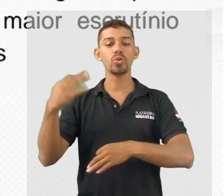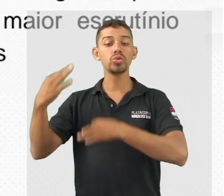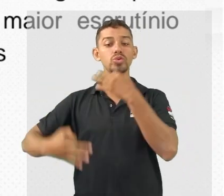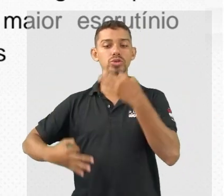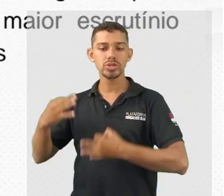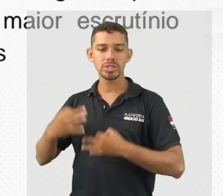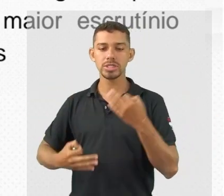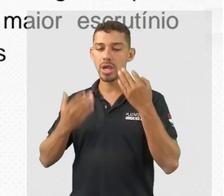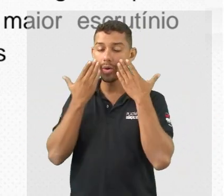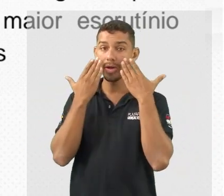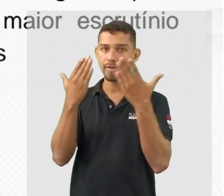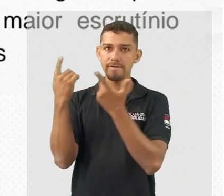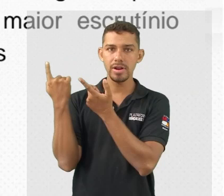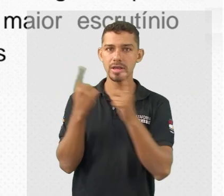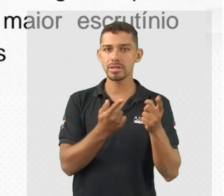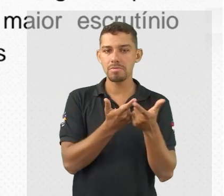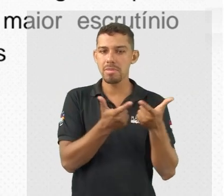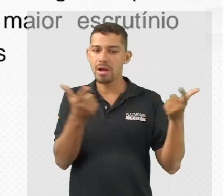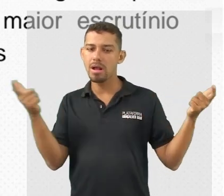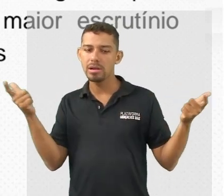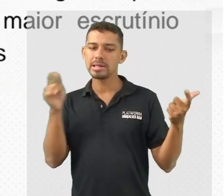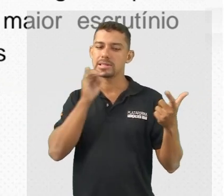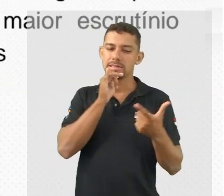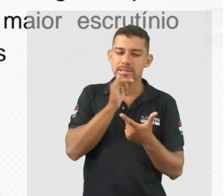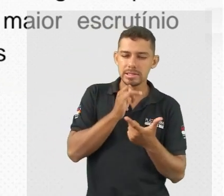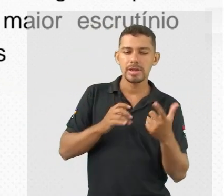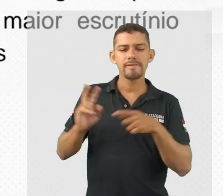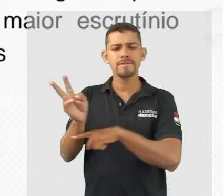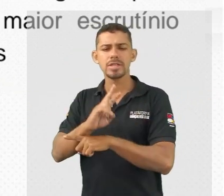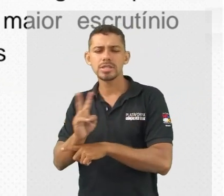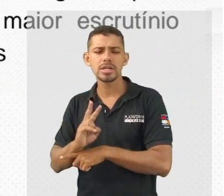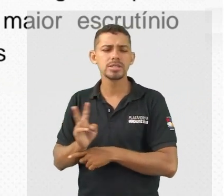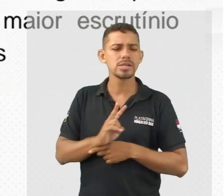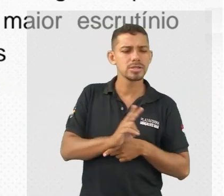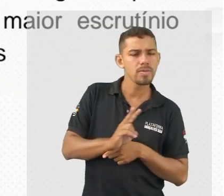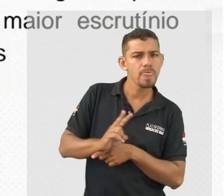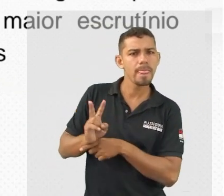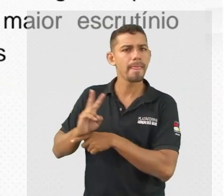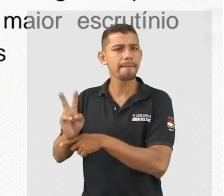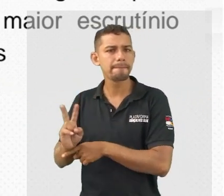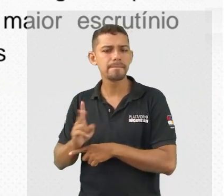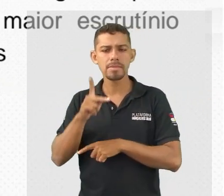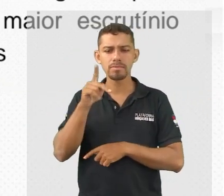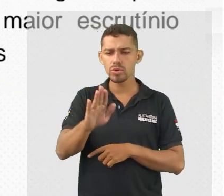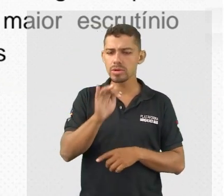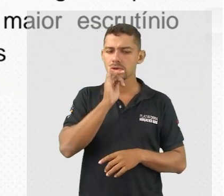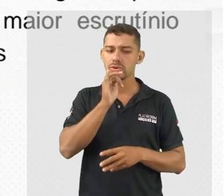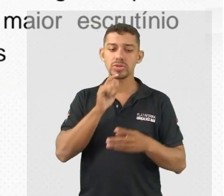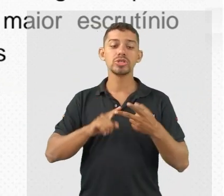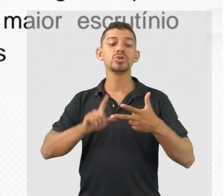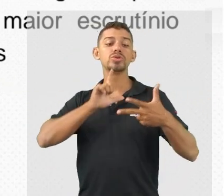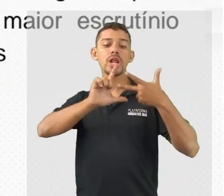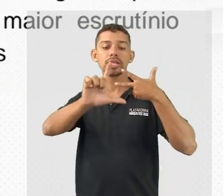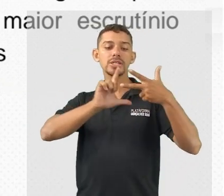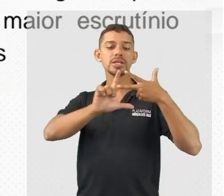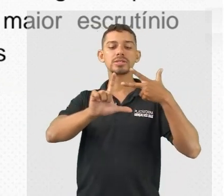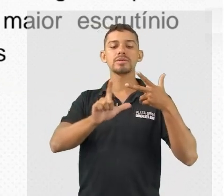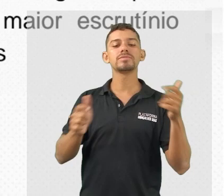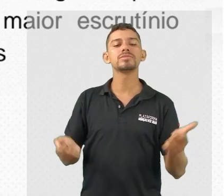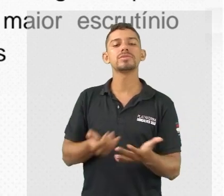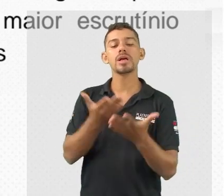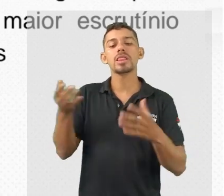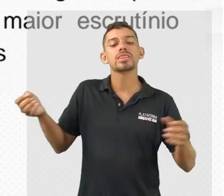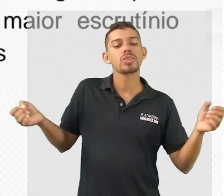judiciário enfrenta maior escrutínio, ou seja, fiscalização pública, e o legislativo lida com